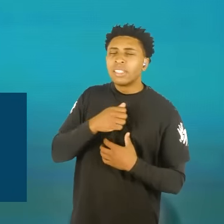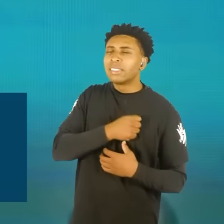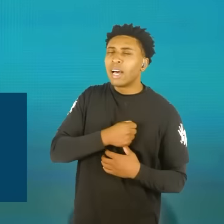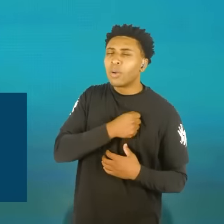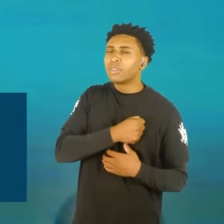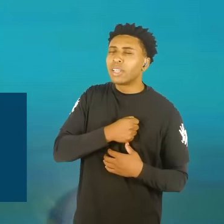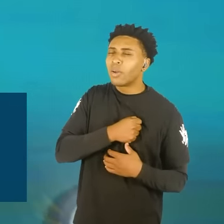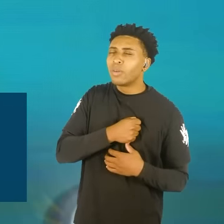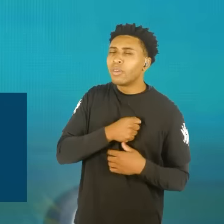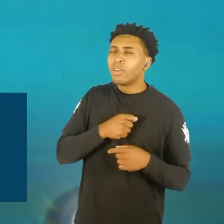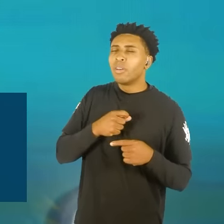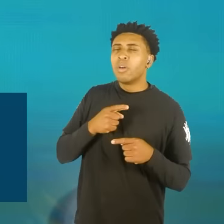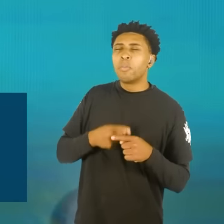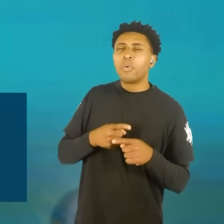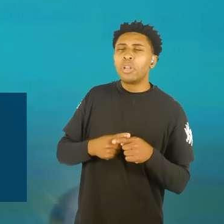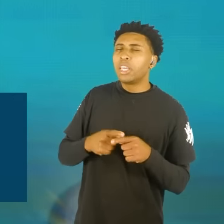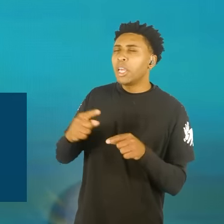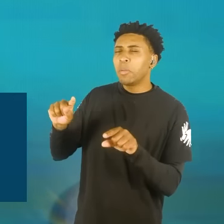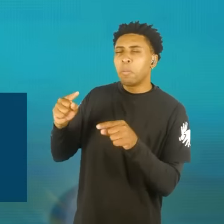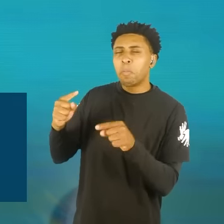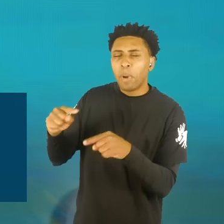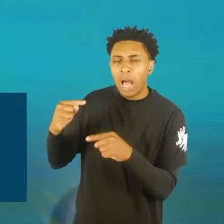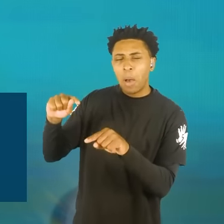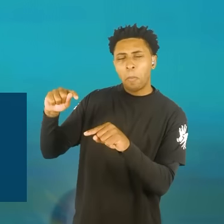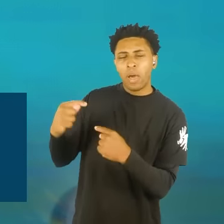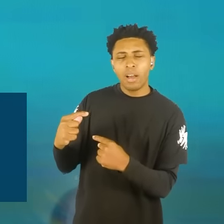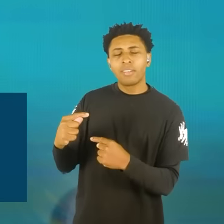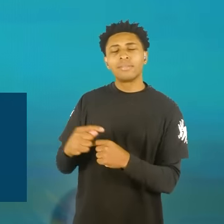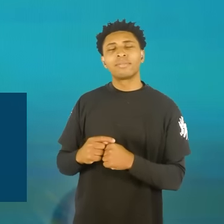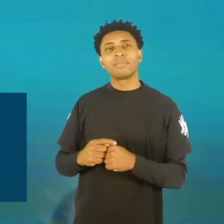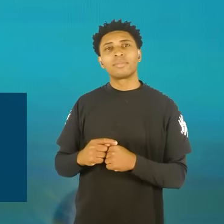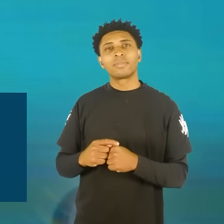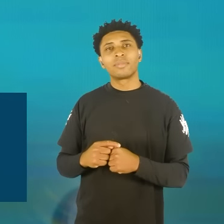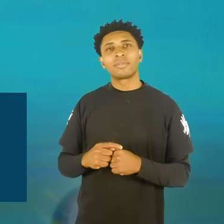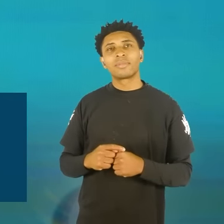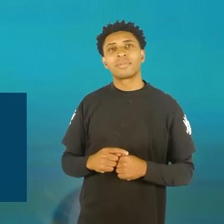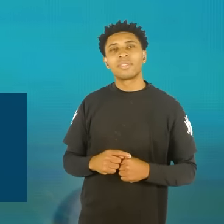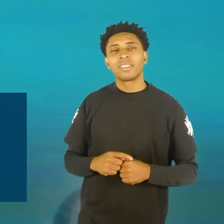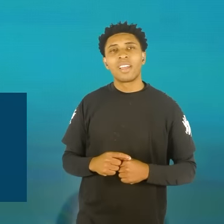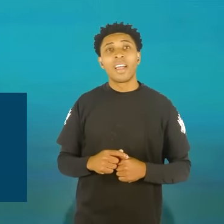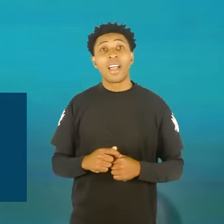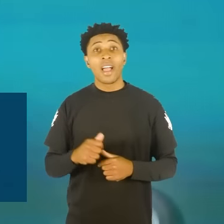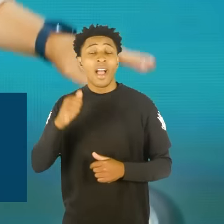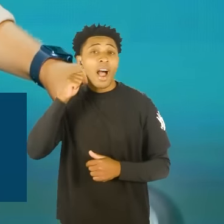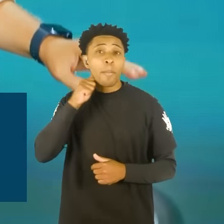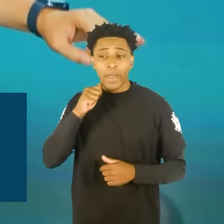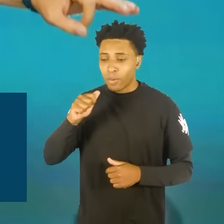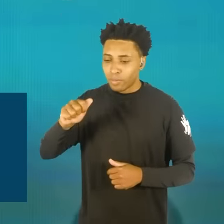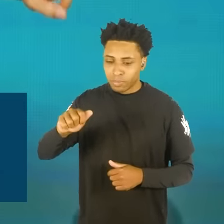persegue? Escute aqui. O sangue de Abel, que caiu na